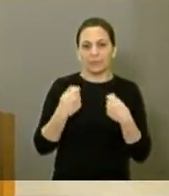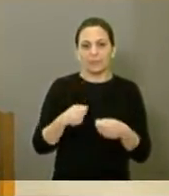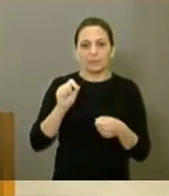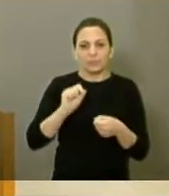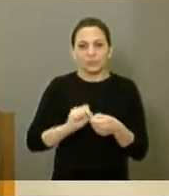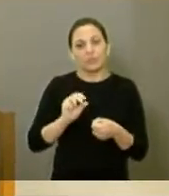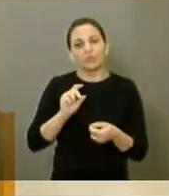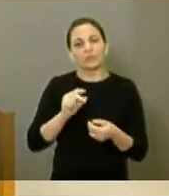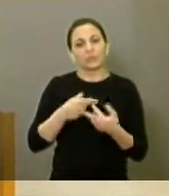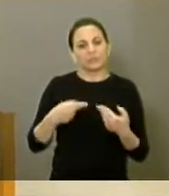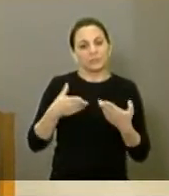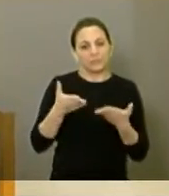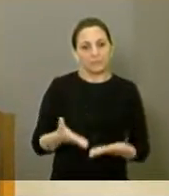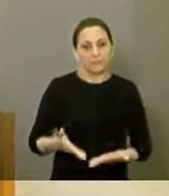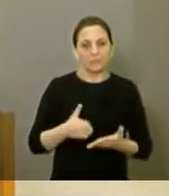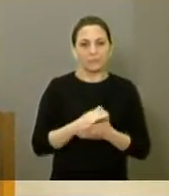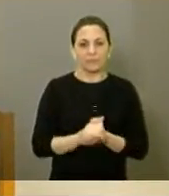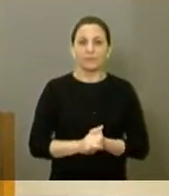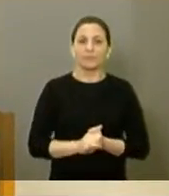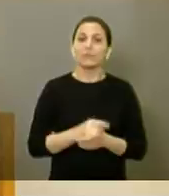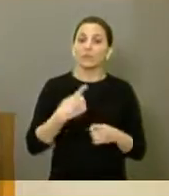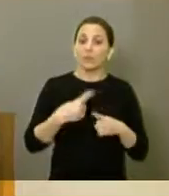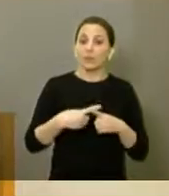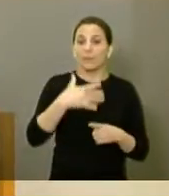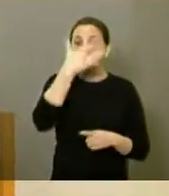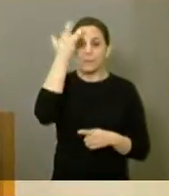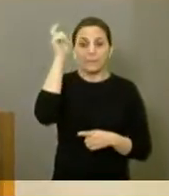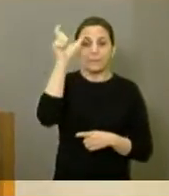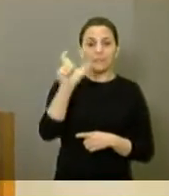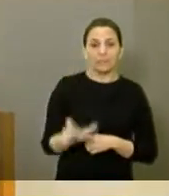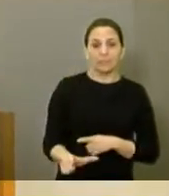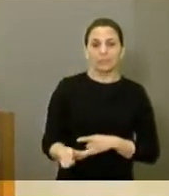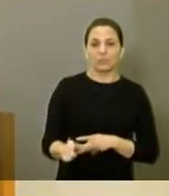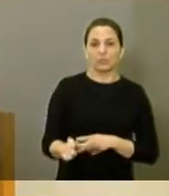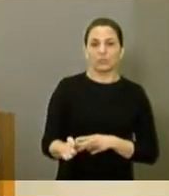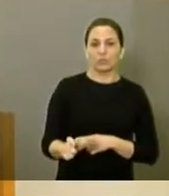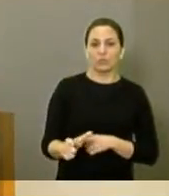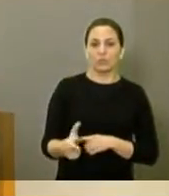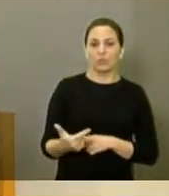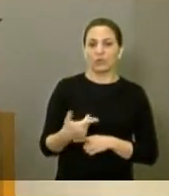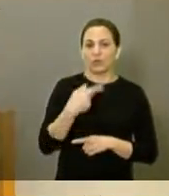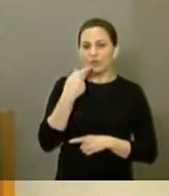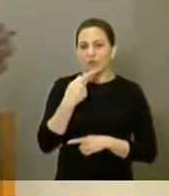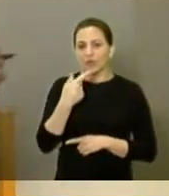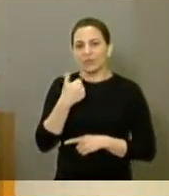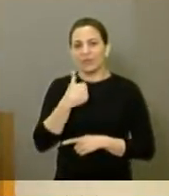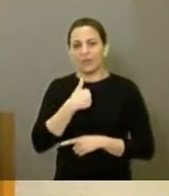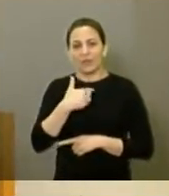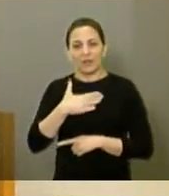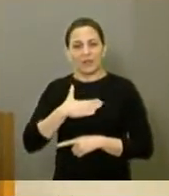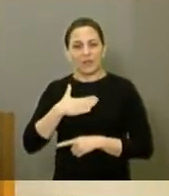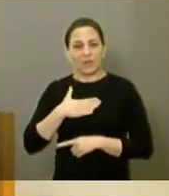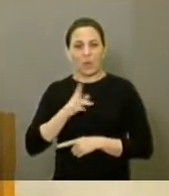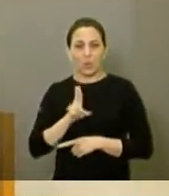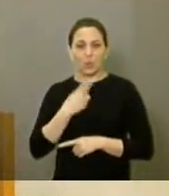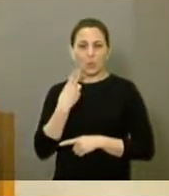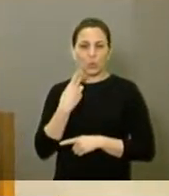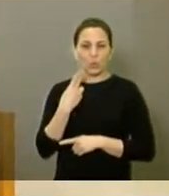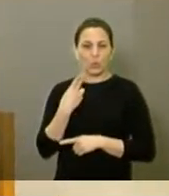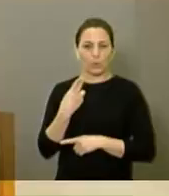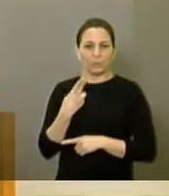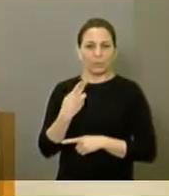feita porque tem muitas pessoas que intitulam sim eu sou fulano de tal sou